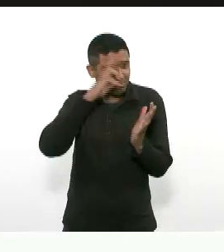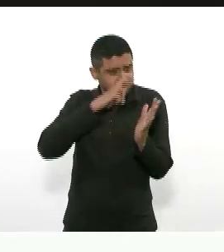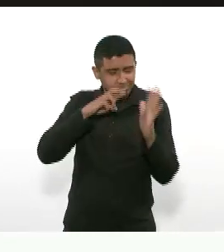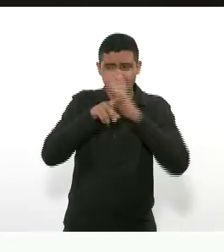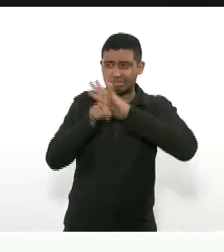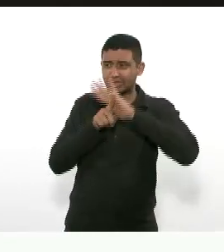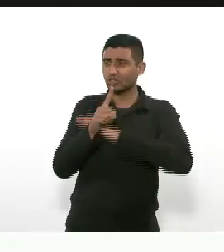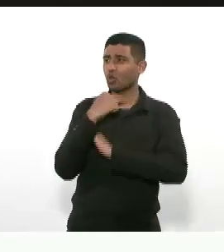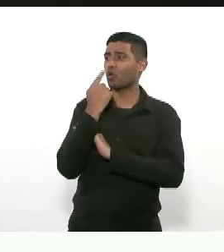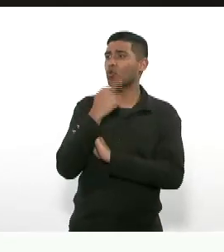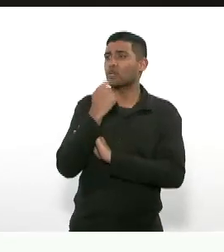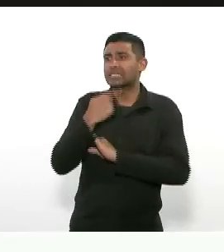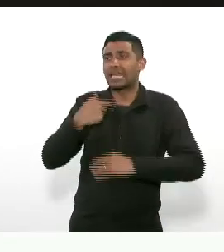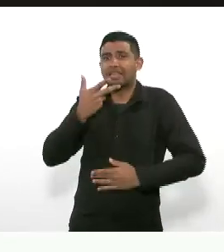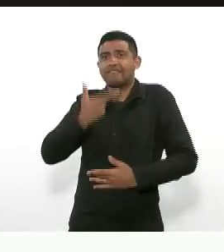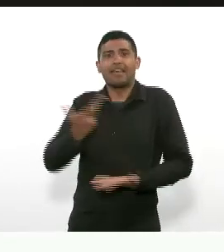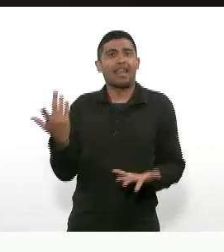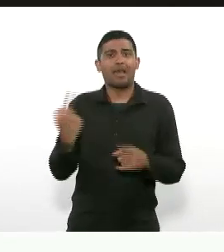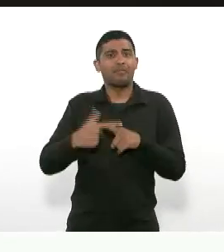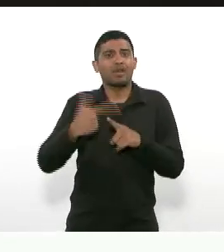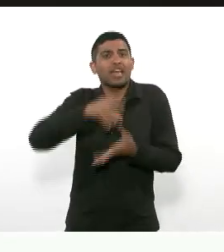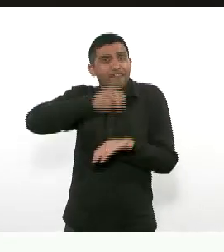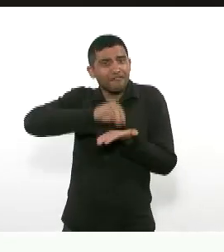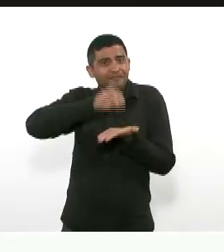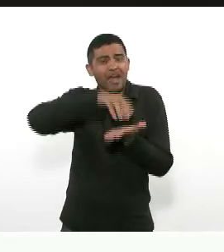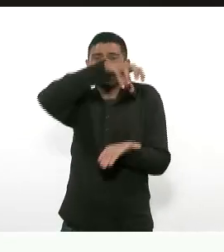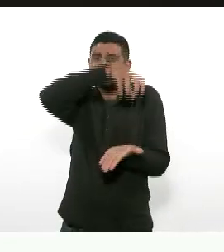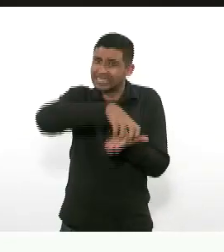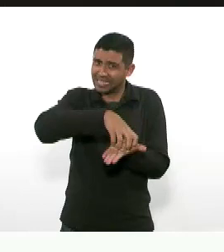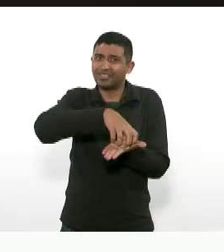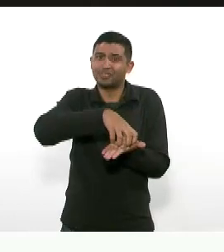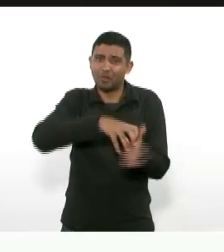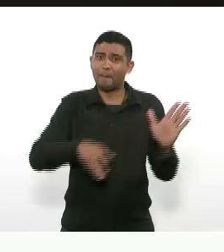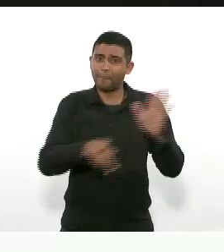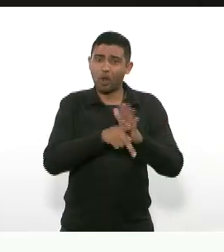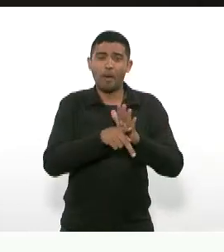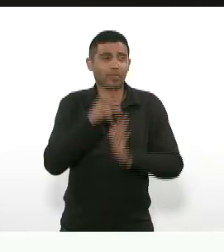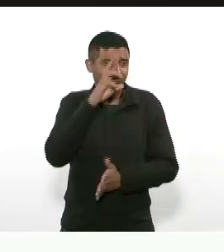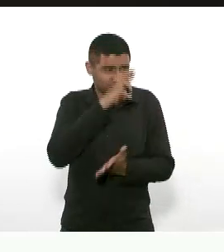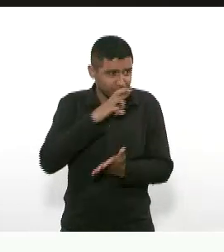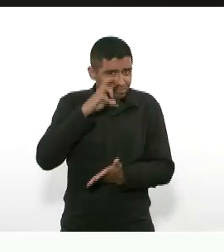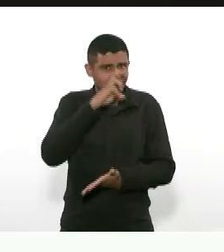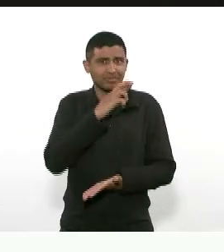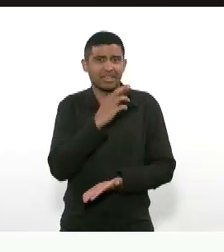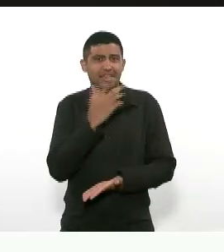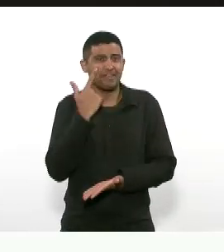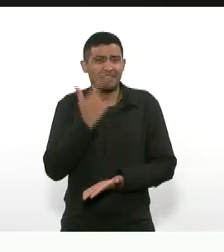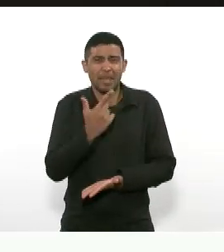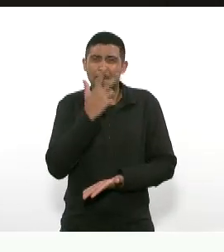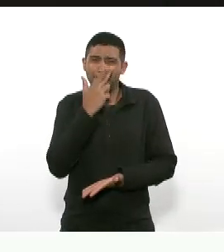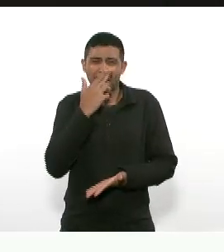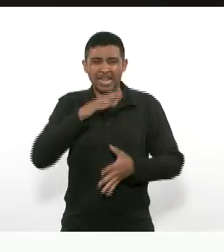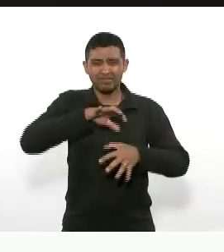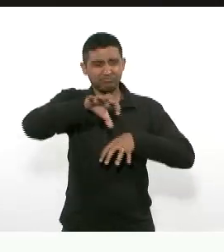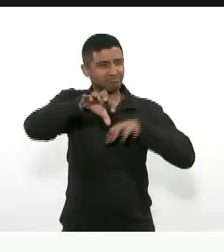centro integrado de perícia. Nós temos uma perícia desmembrada, onde uma parte trabalha